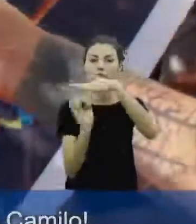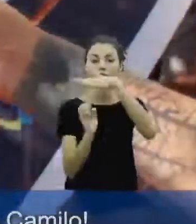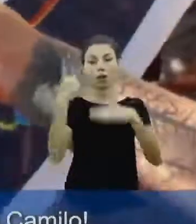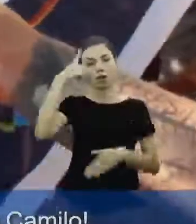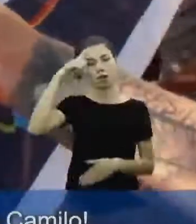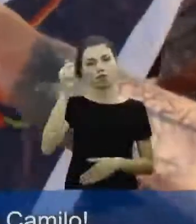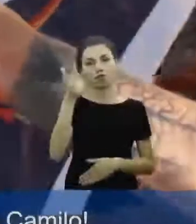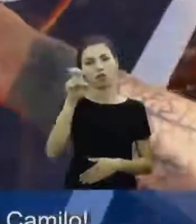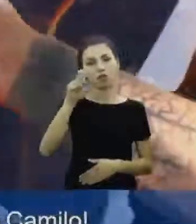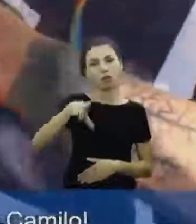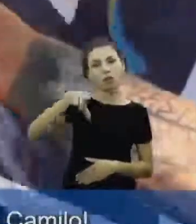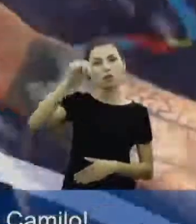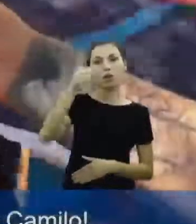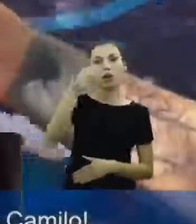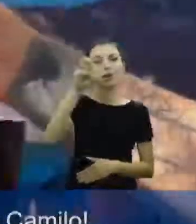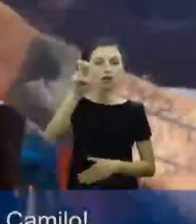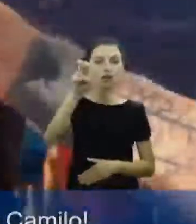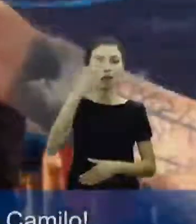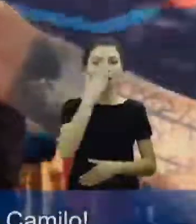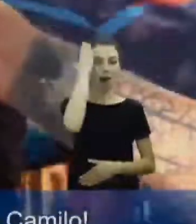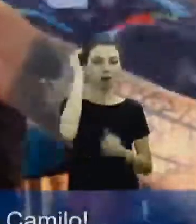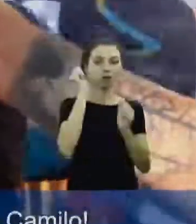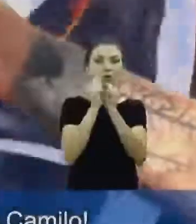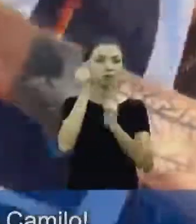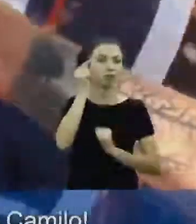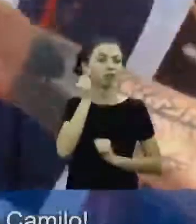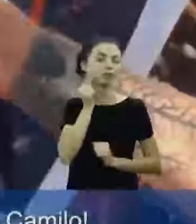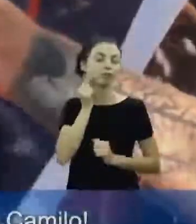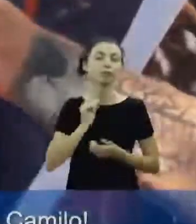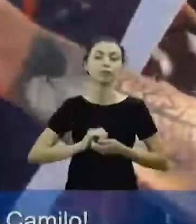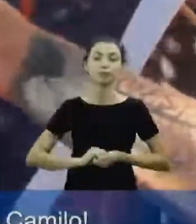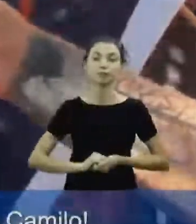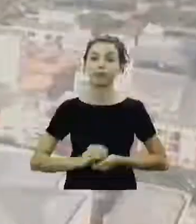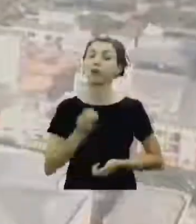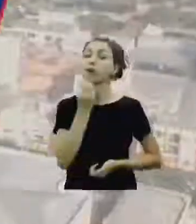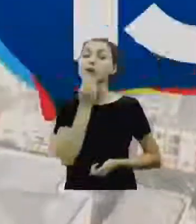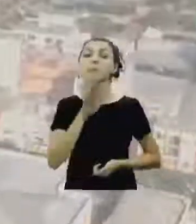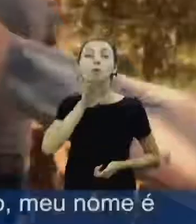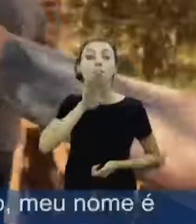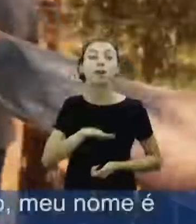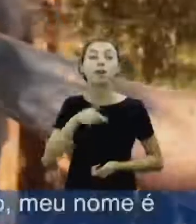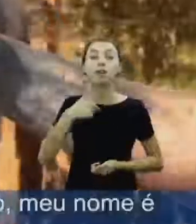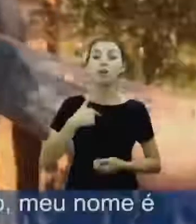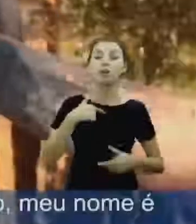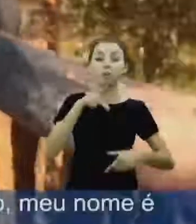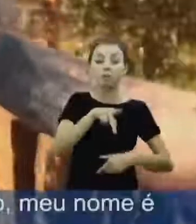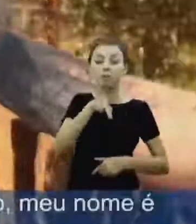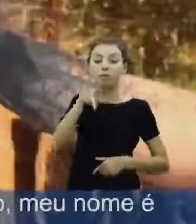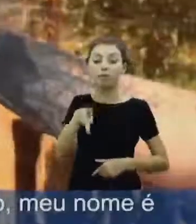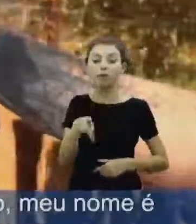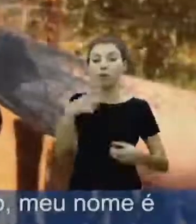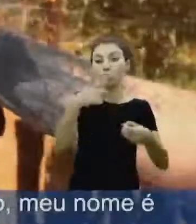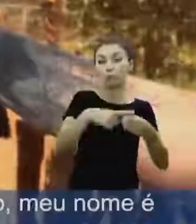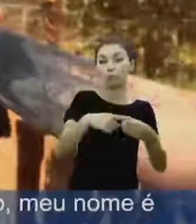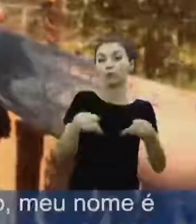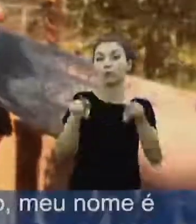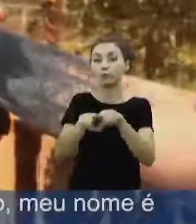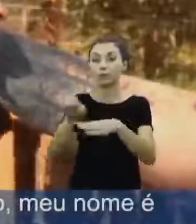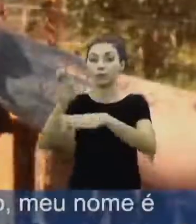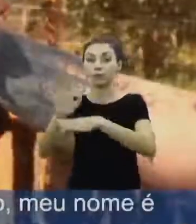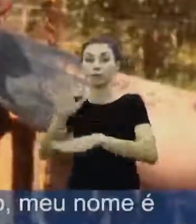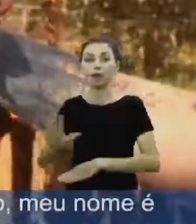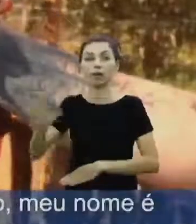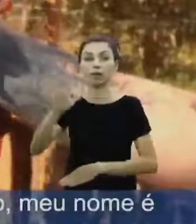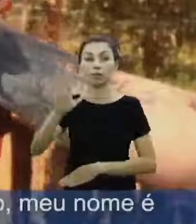sou comerciante. Dia 15, vote 15, Aires e Camilo. Boa tarde, eu sou professora